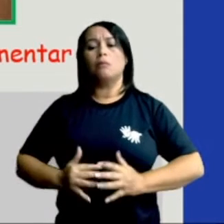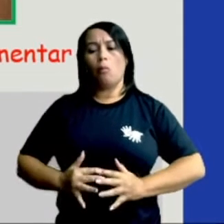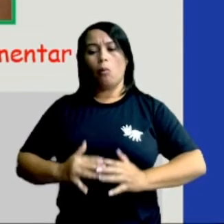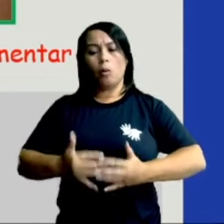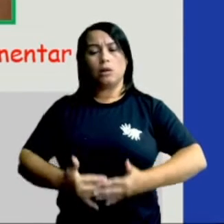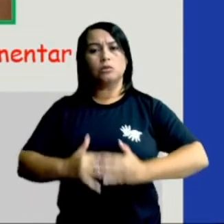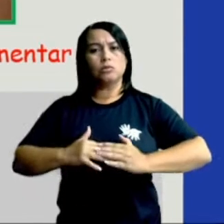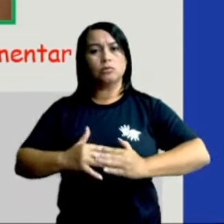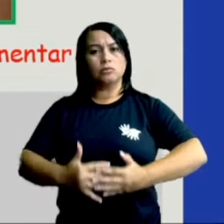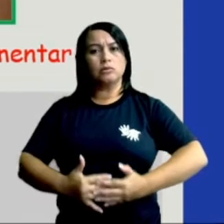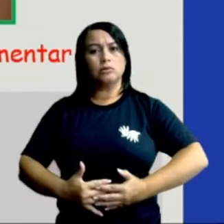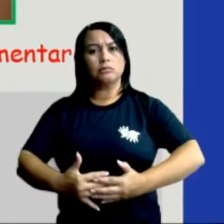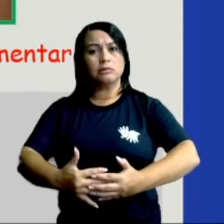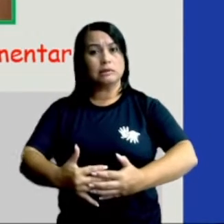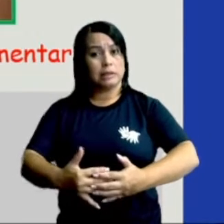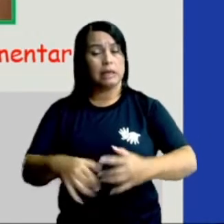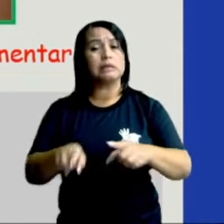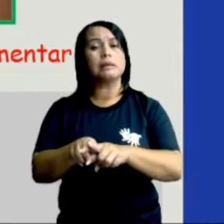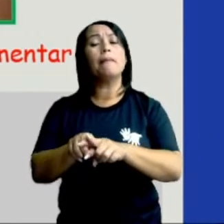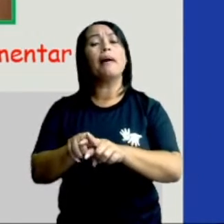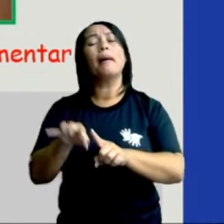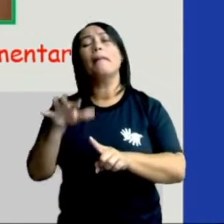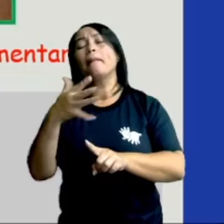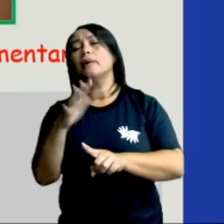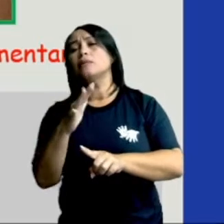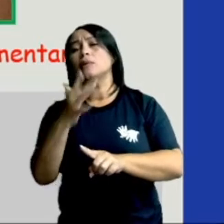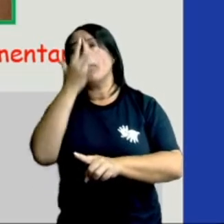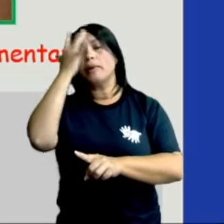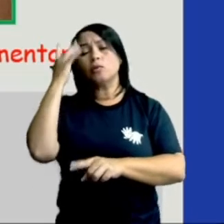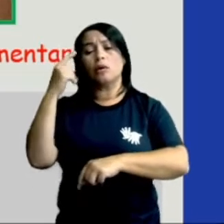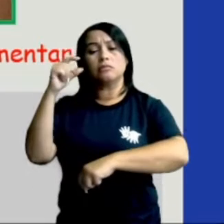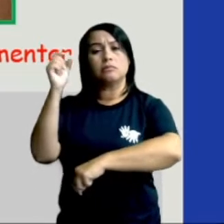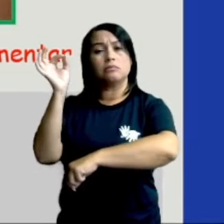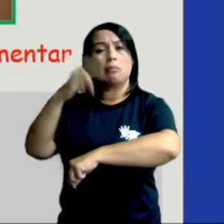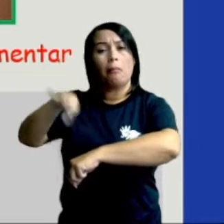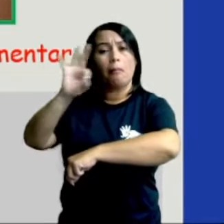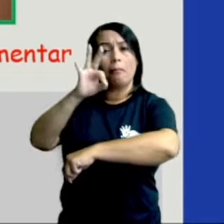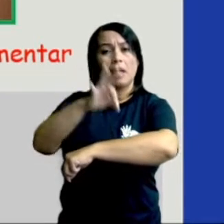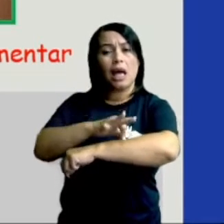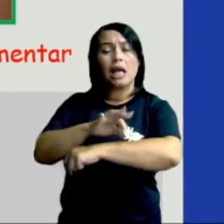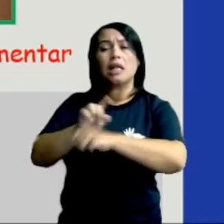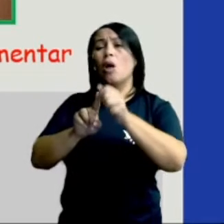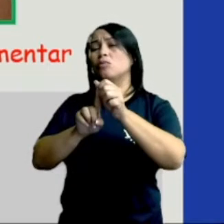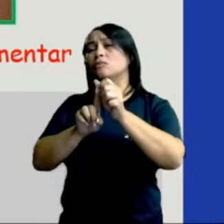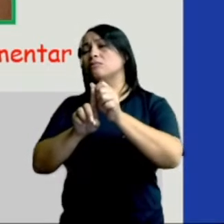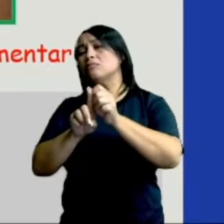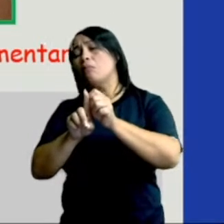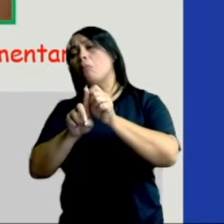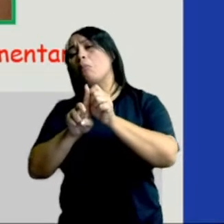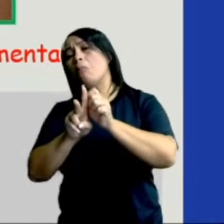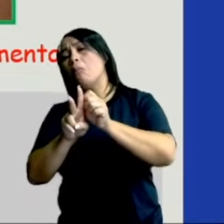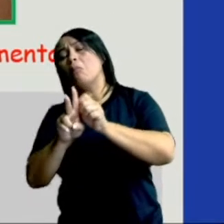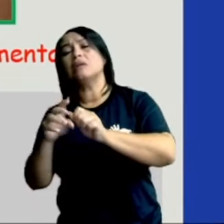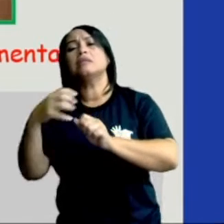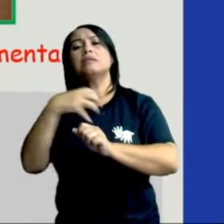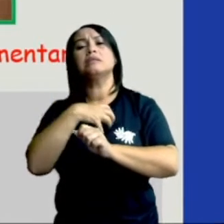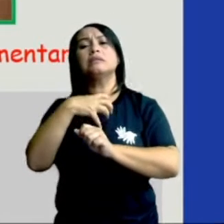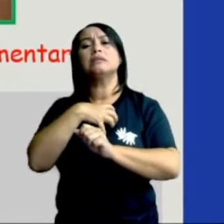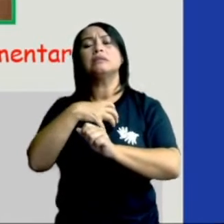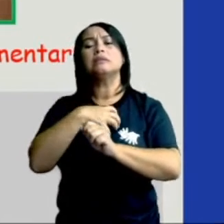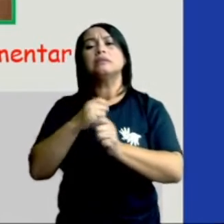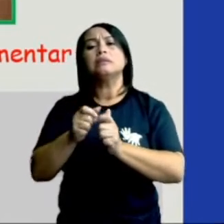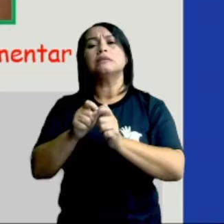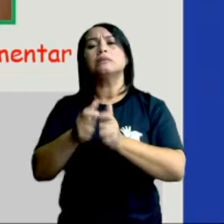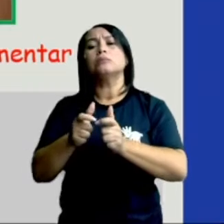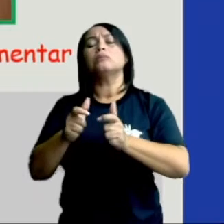Então, o abdômen, ele fica bem grande, depois de que a pessoa é picada, meses depois, os sintomas se